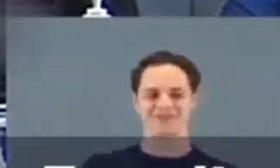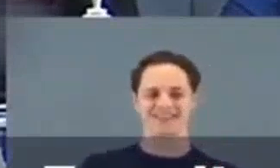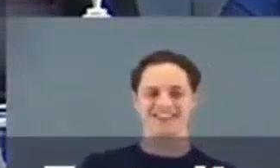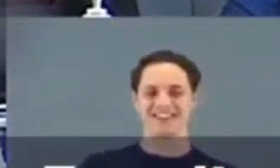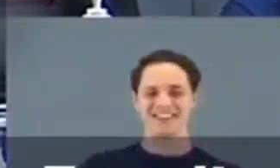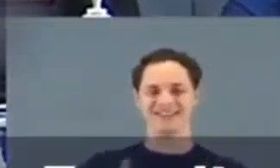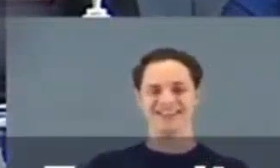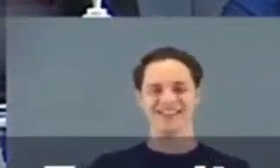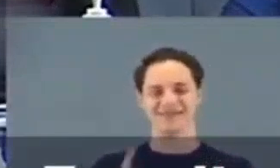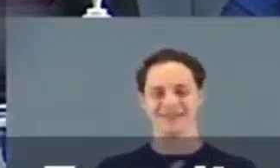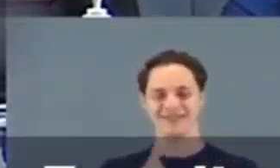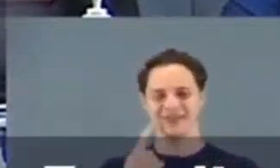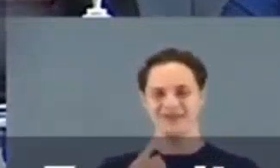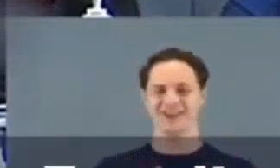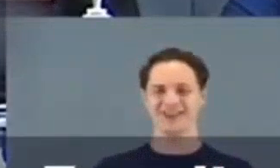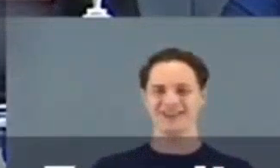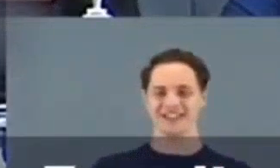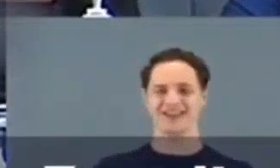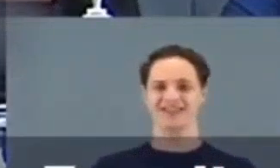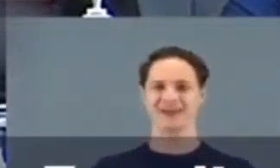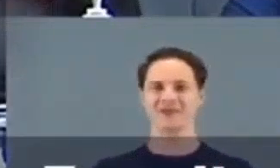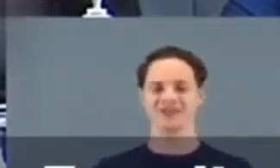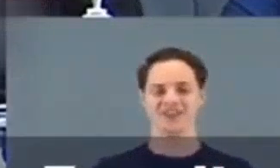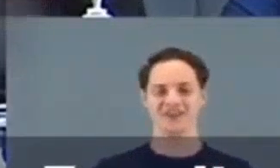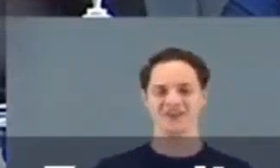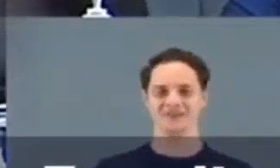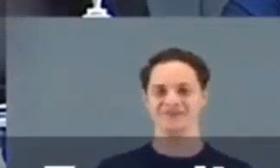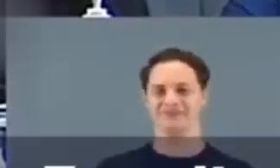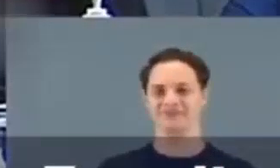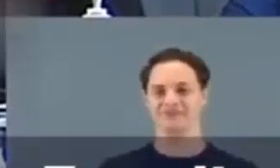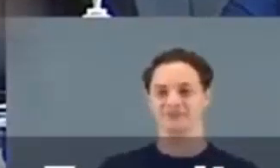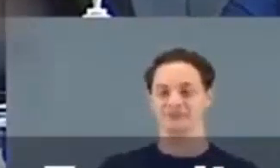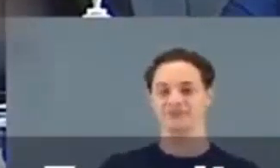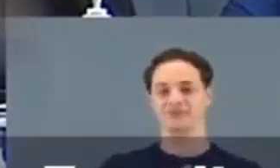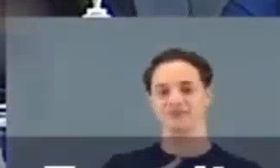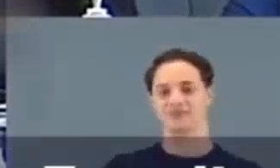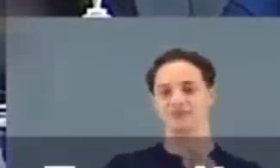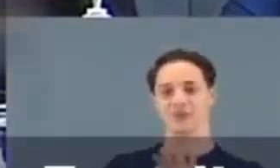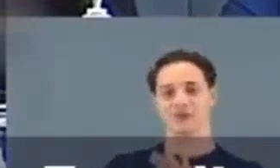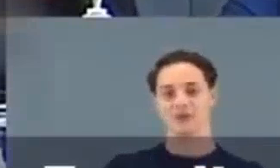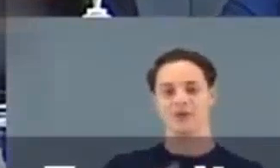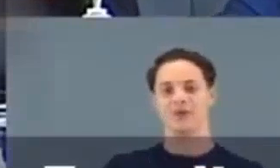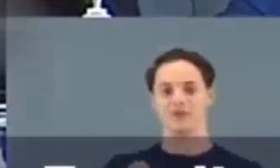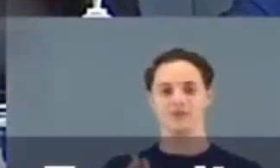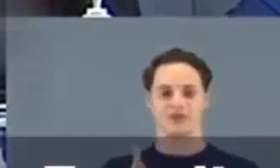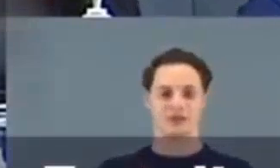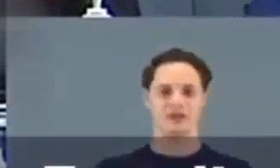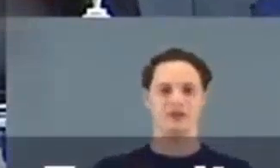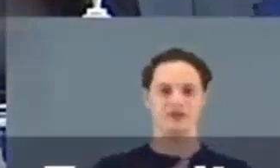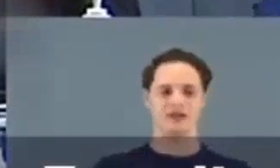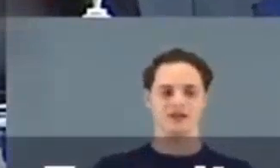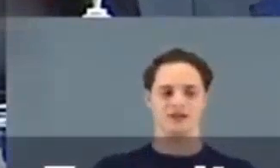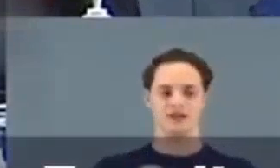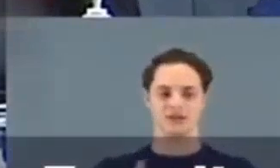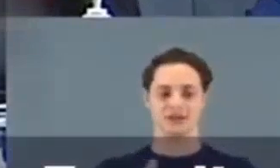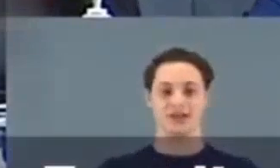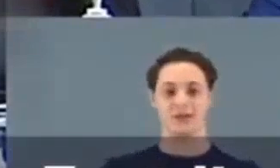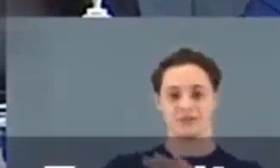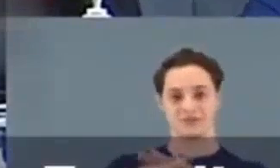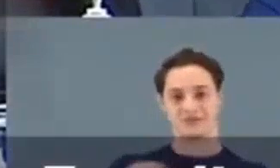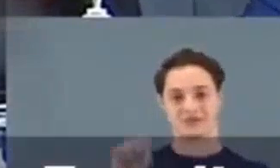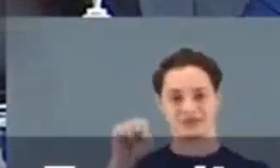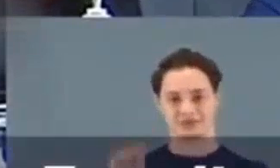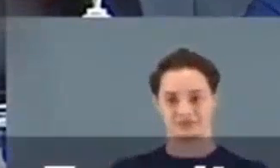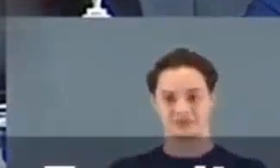esquema de cobrança de propina para empresas de guincho que atuavam nas BR-101 e 280 em Santa